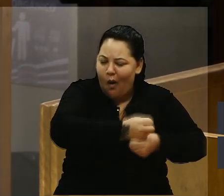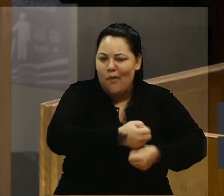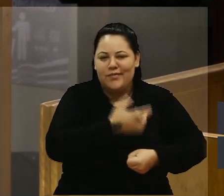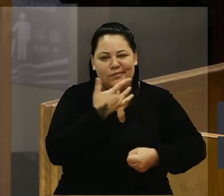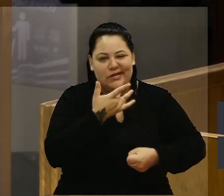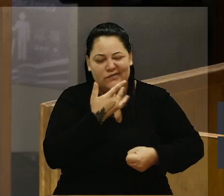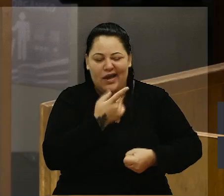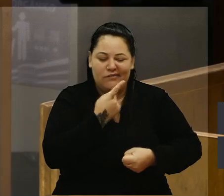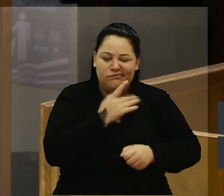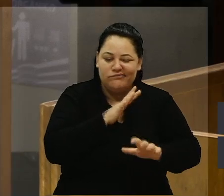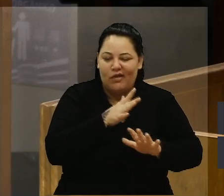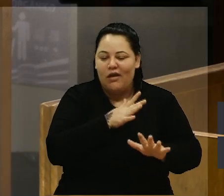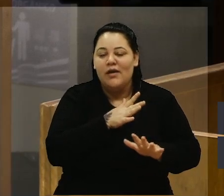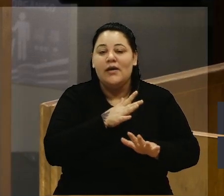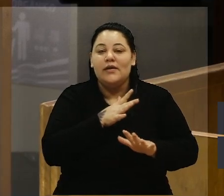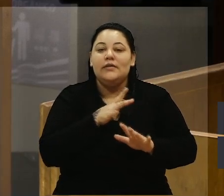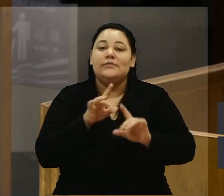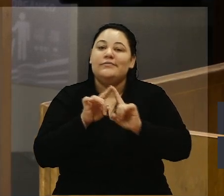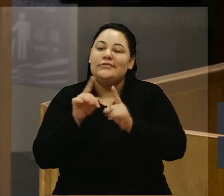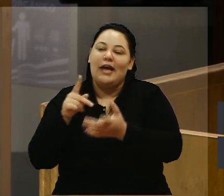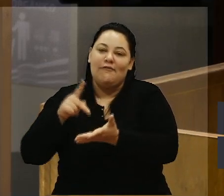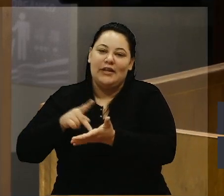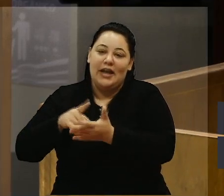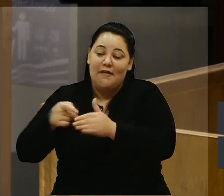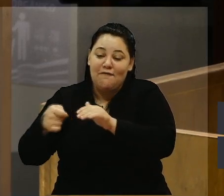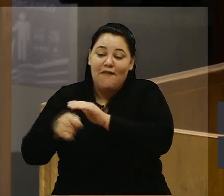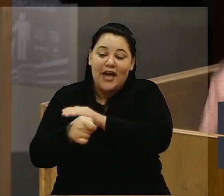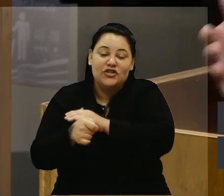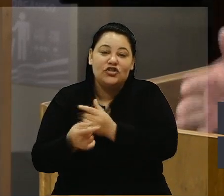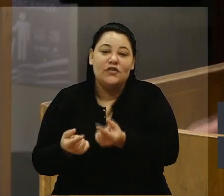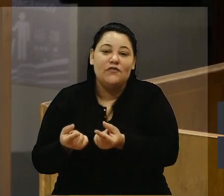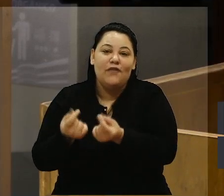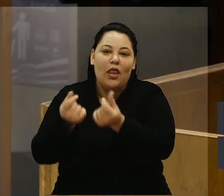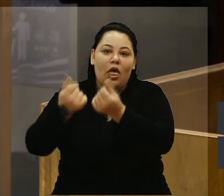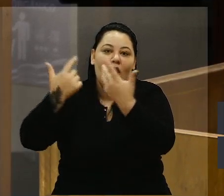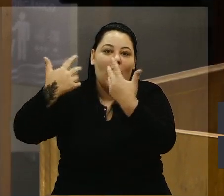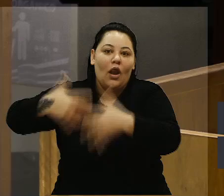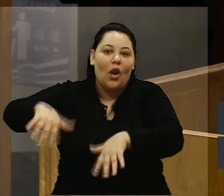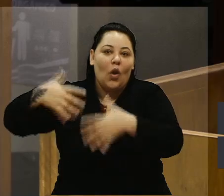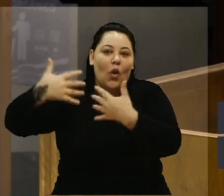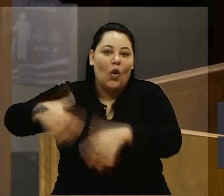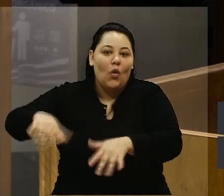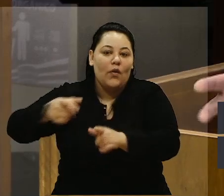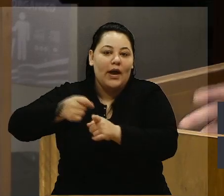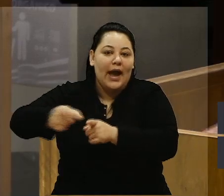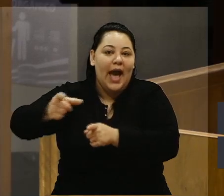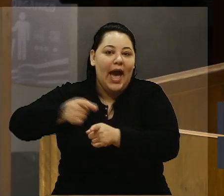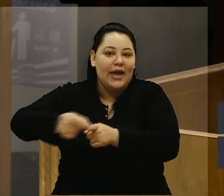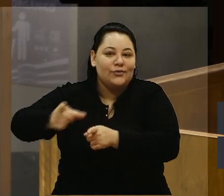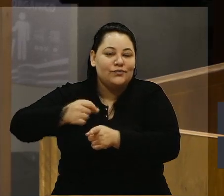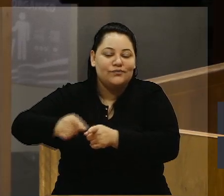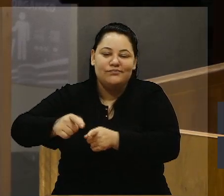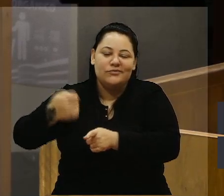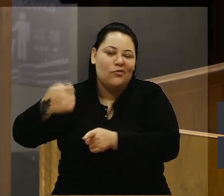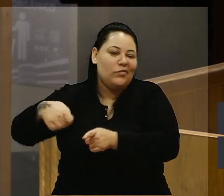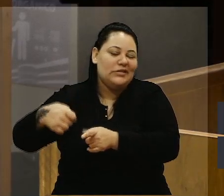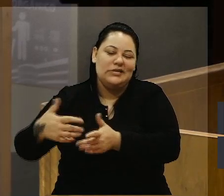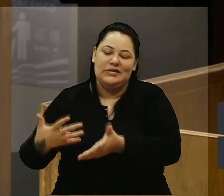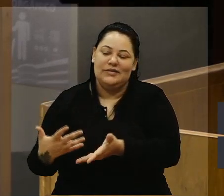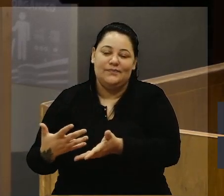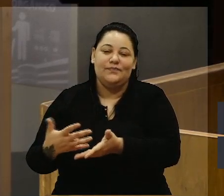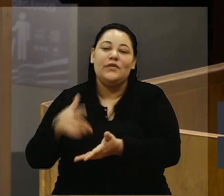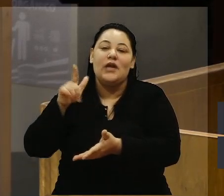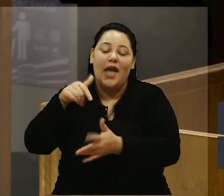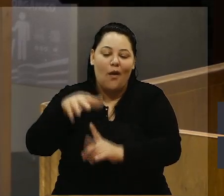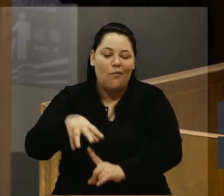falando, enquanto se investe valores exorbitantes em aluguéis, enquanto não haveria necessidade. Isso que é o